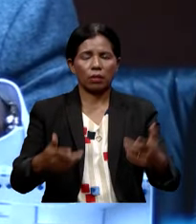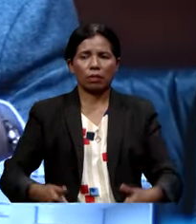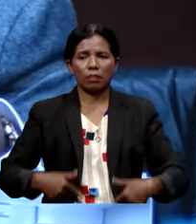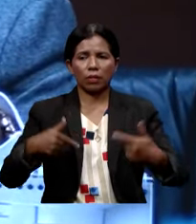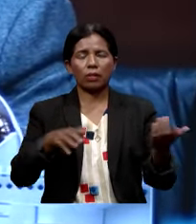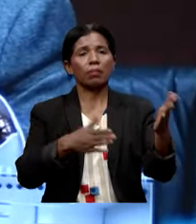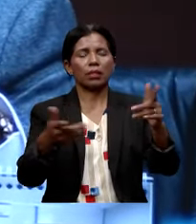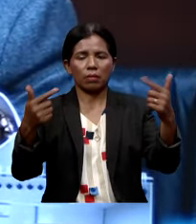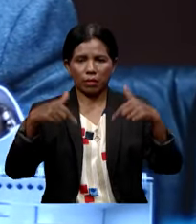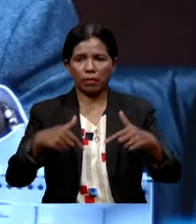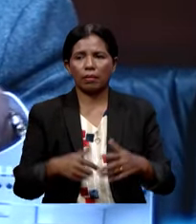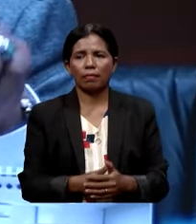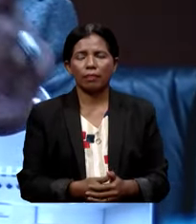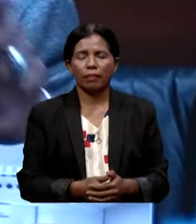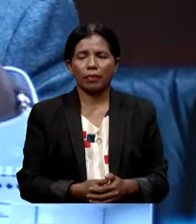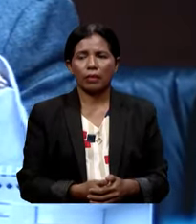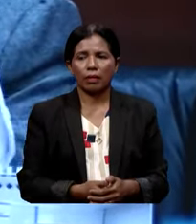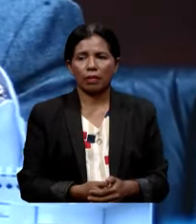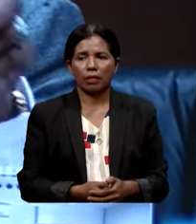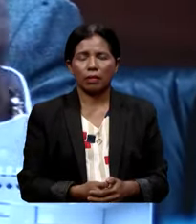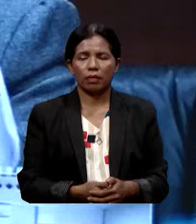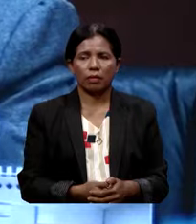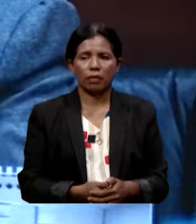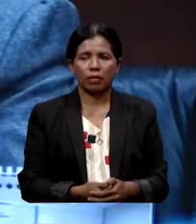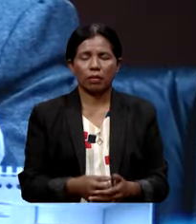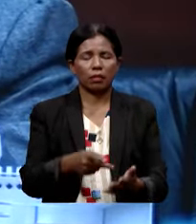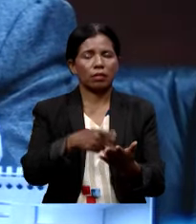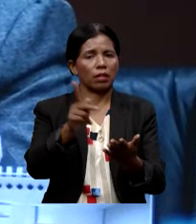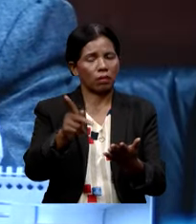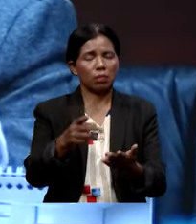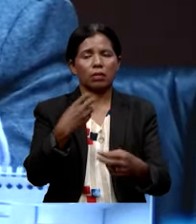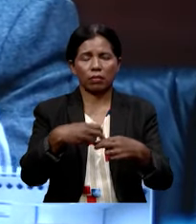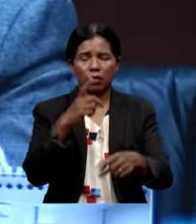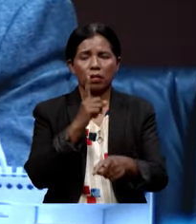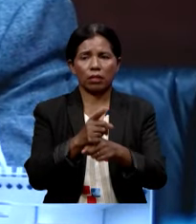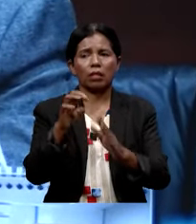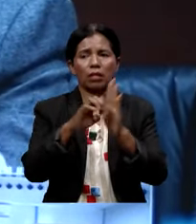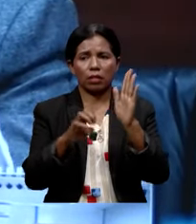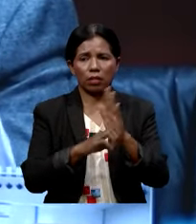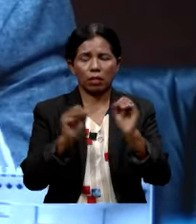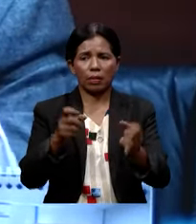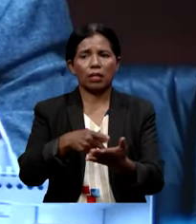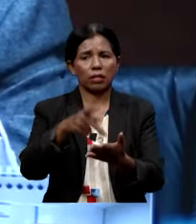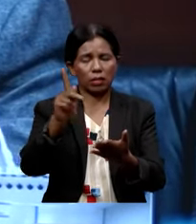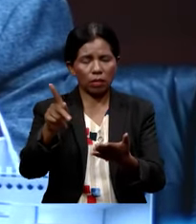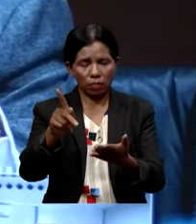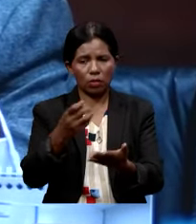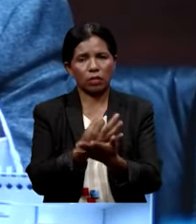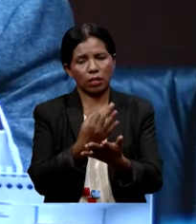mas mãe. De vez em quando, dívida seremos, impacto roto. Nebe estado, né, mais ou menos, belo selo, galá, dívida ser,